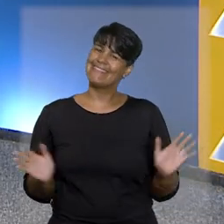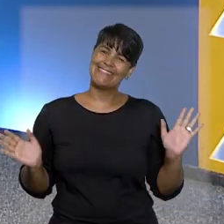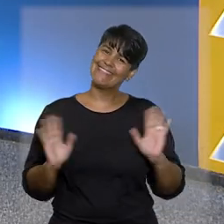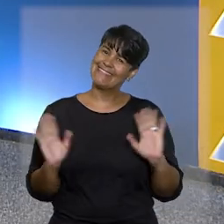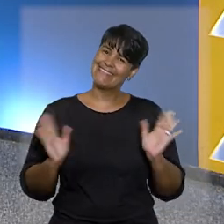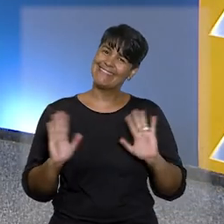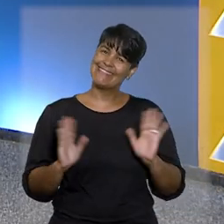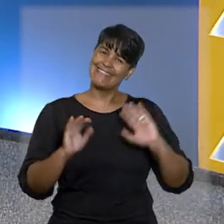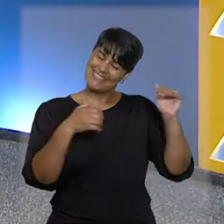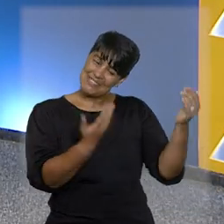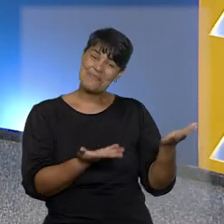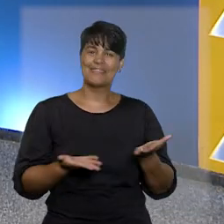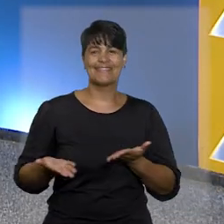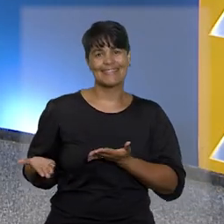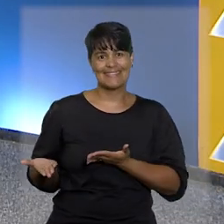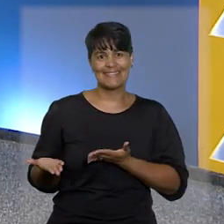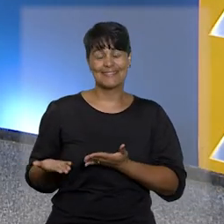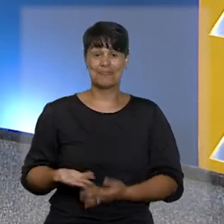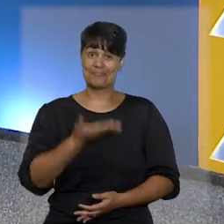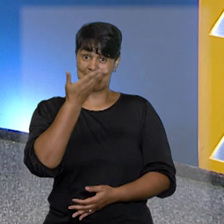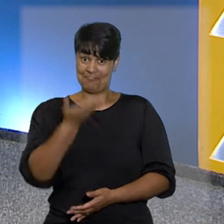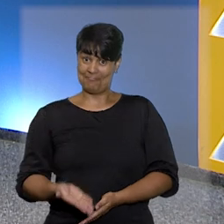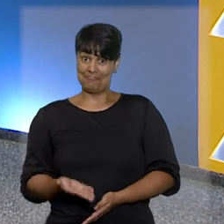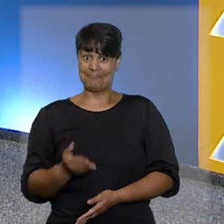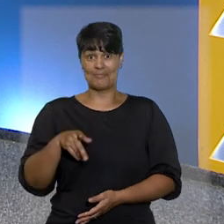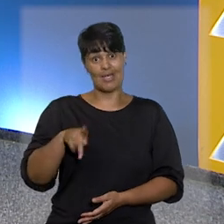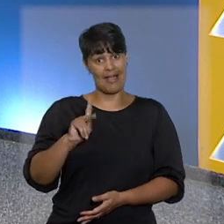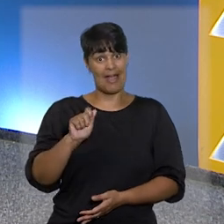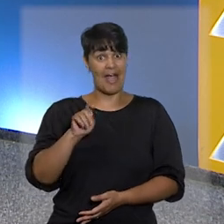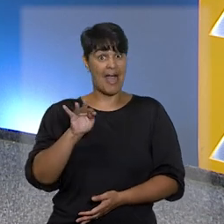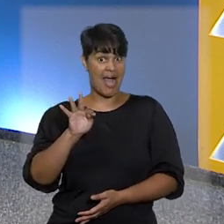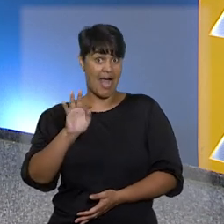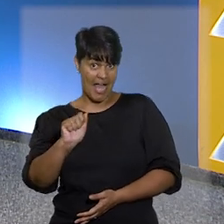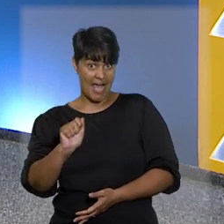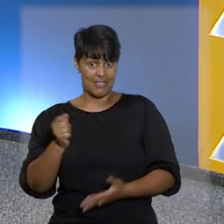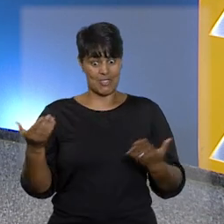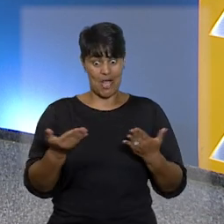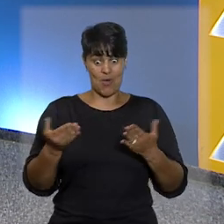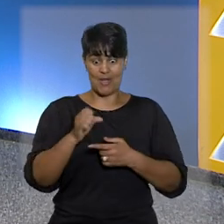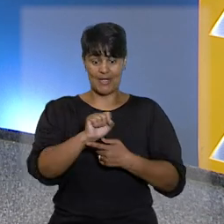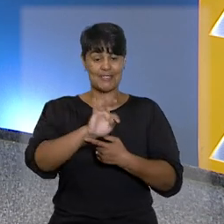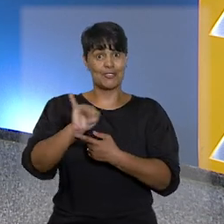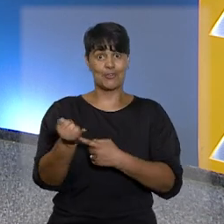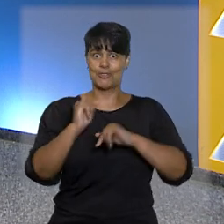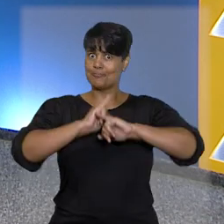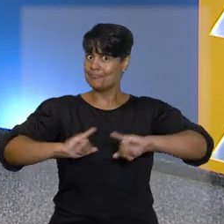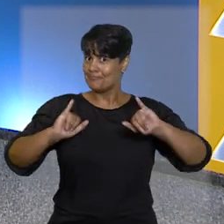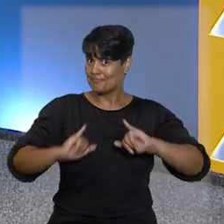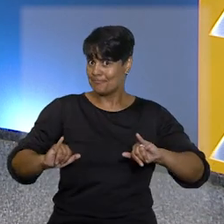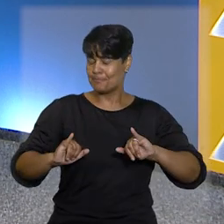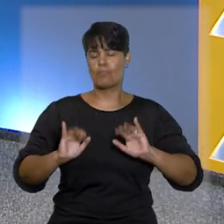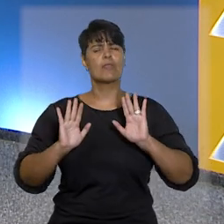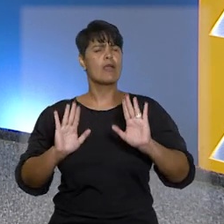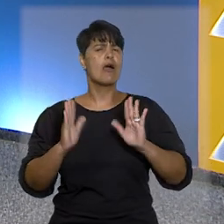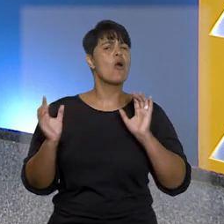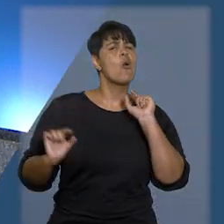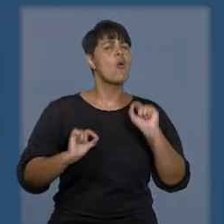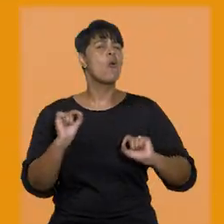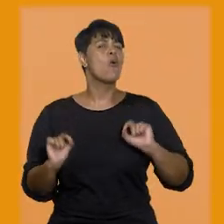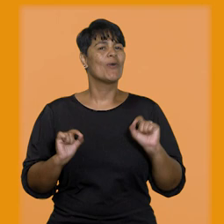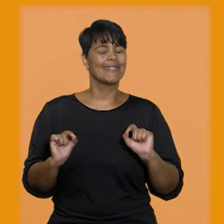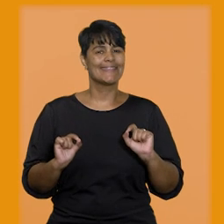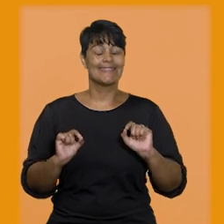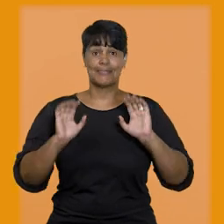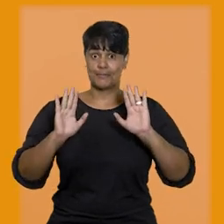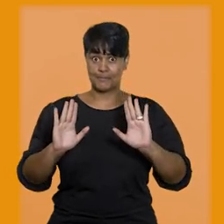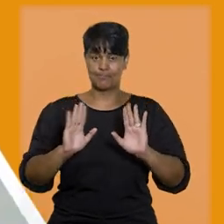Olá, seja muito bem-vindo. Eu sou Kátia Gomes e o STJ Notícias está no ar. No programa de hoje você vai